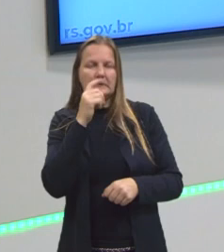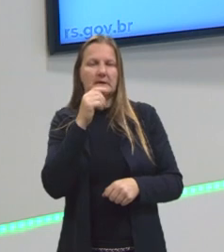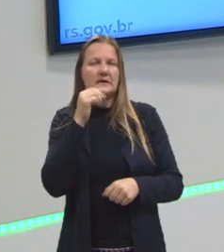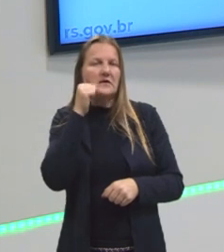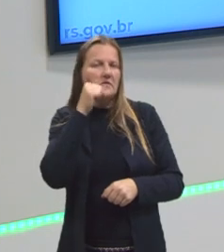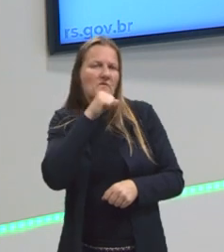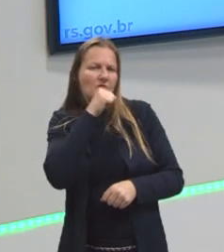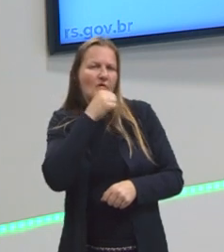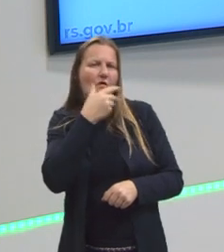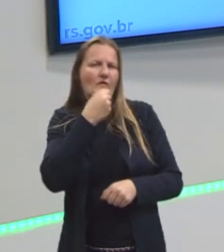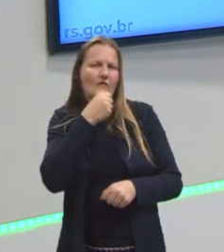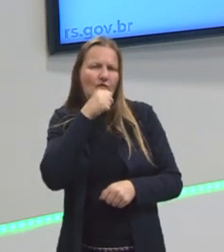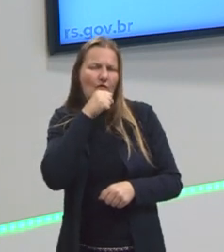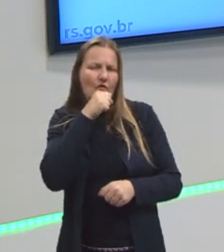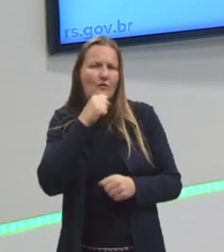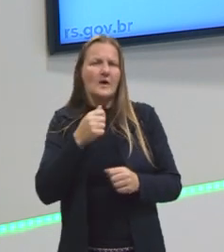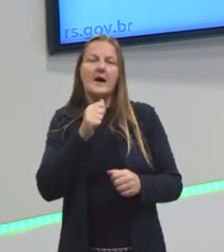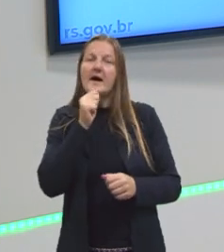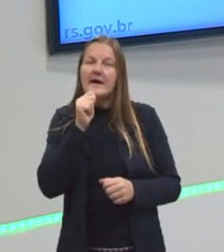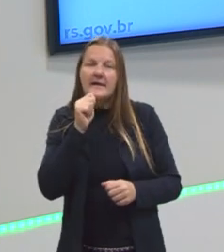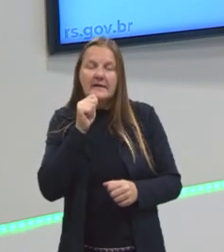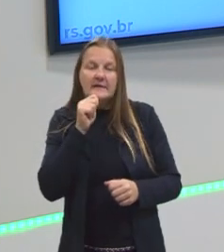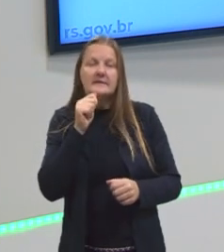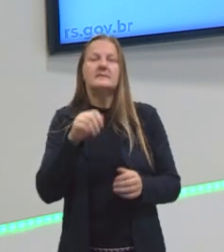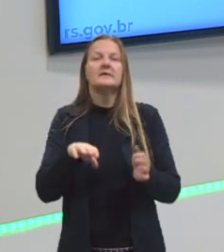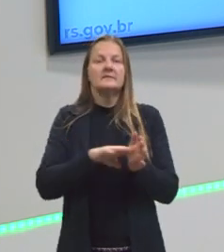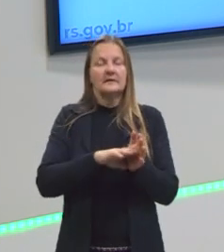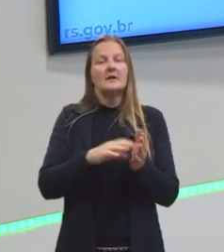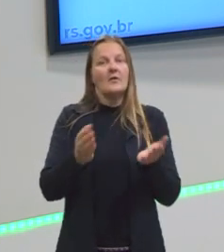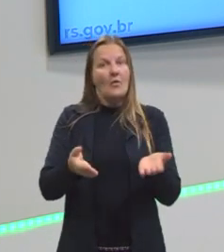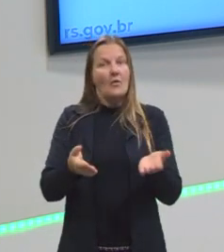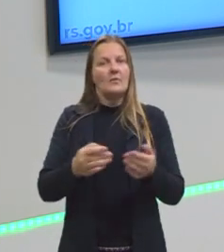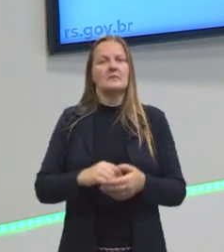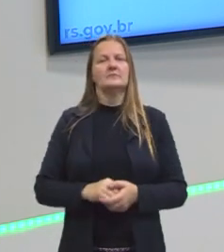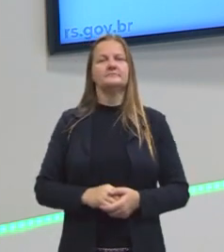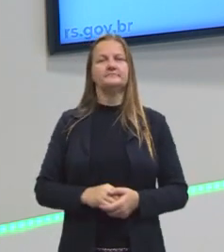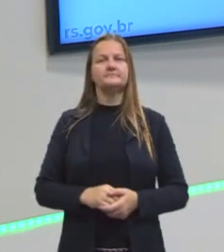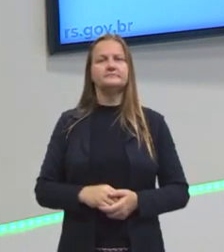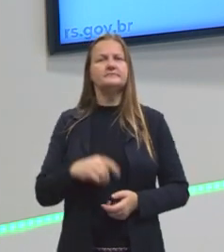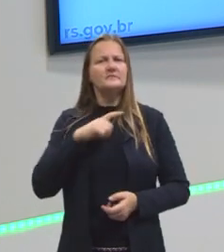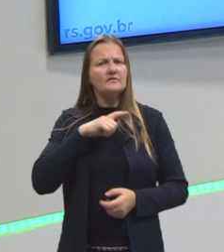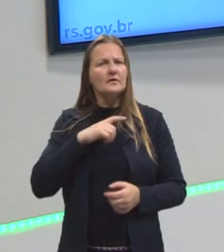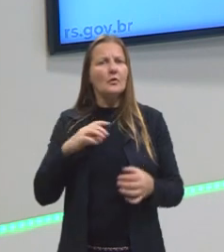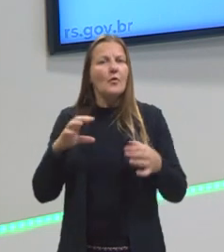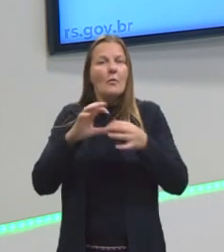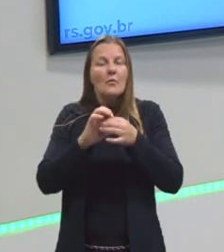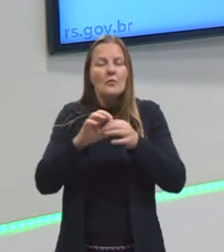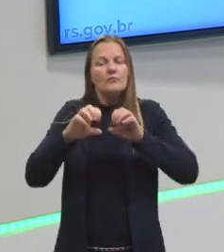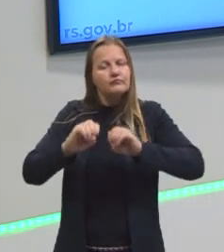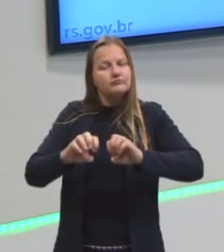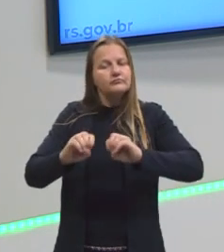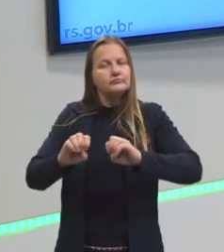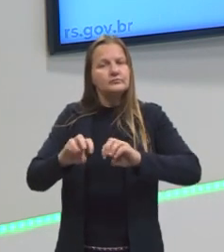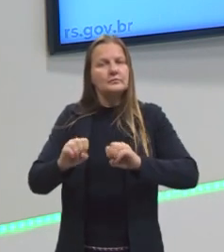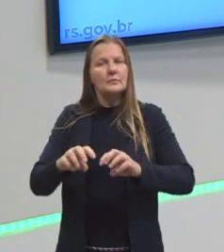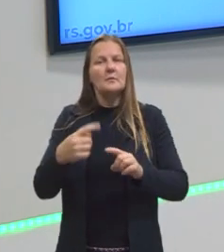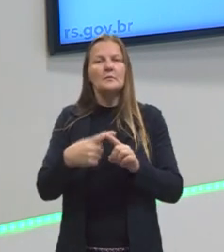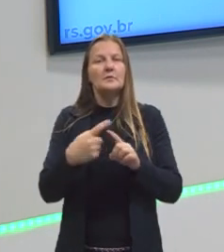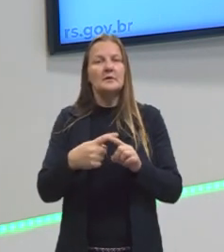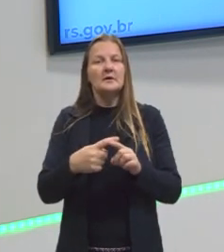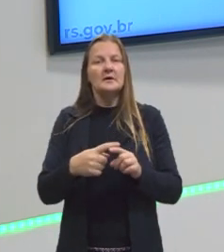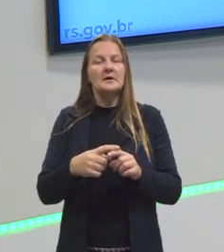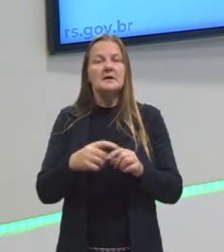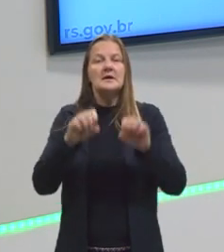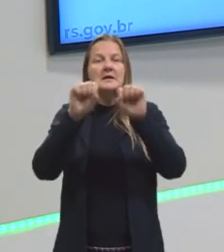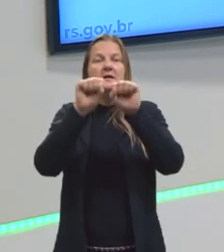muitas pessoas ainda pagou na contemporaneidade tiveram acesso a uma educação ensino superior